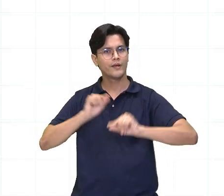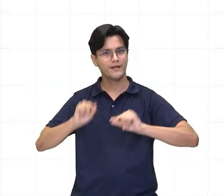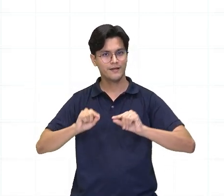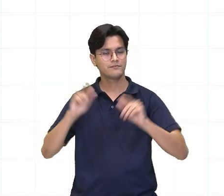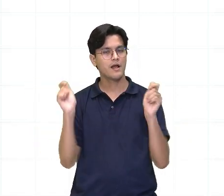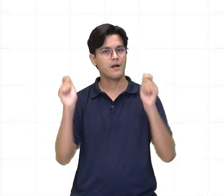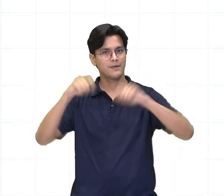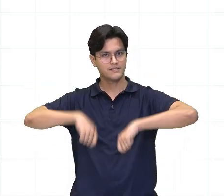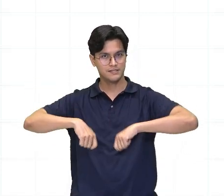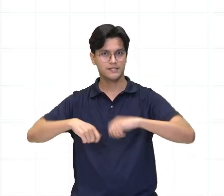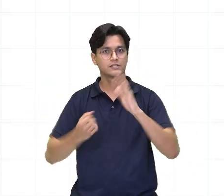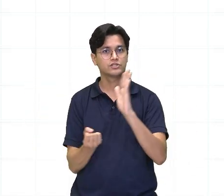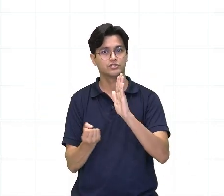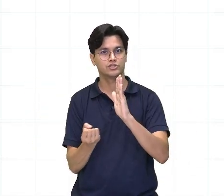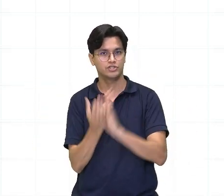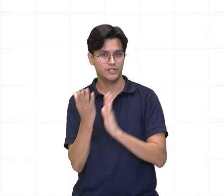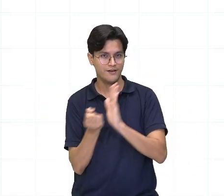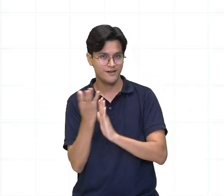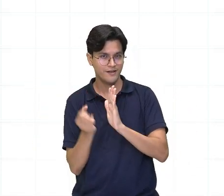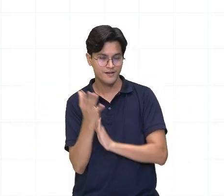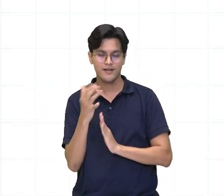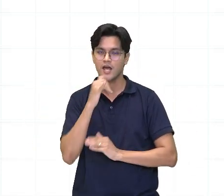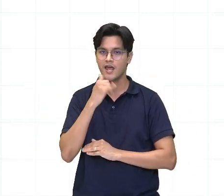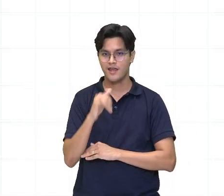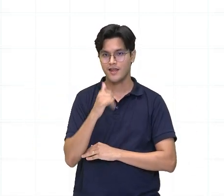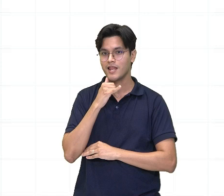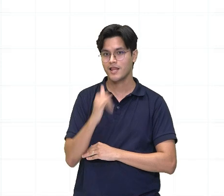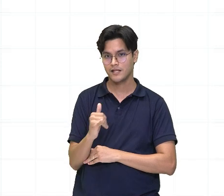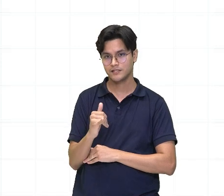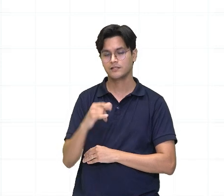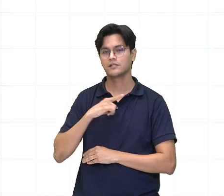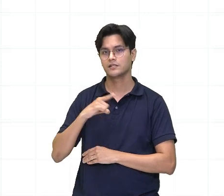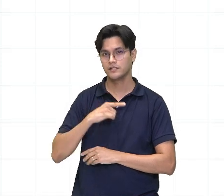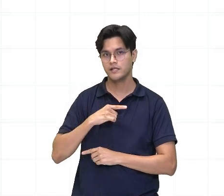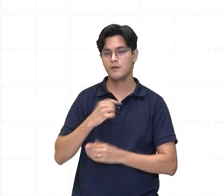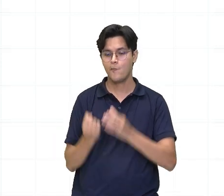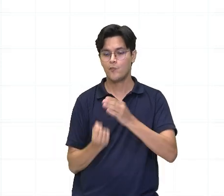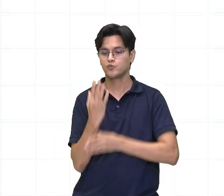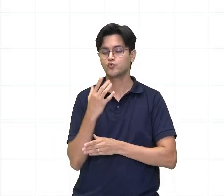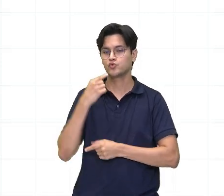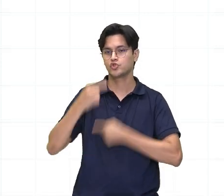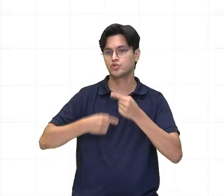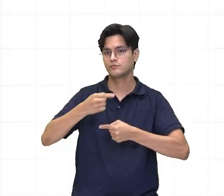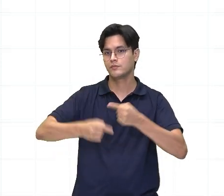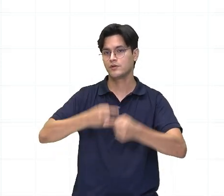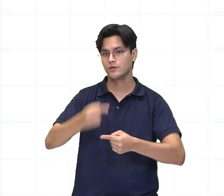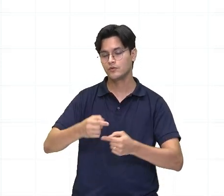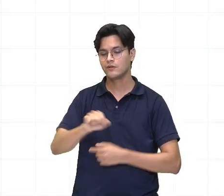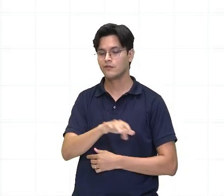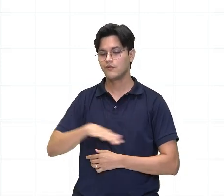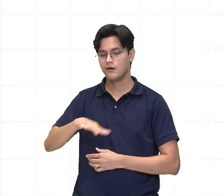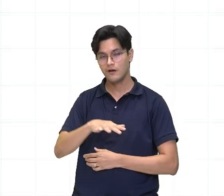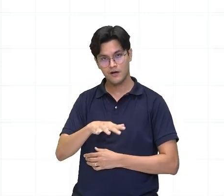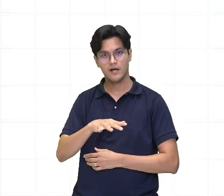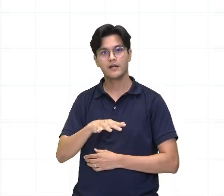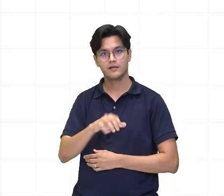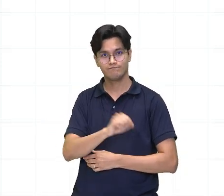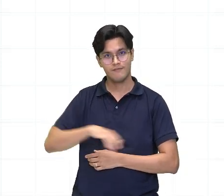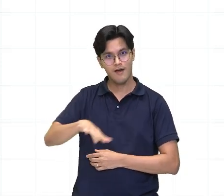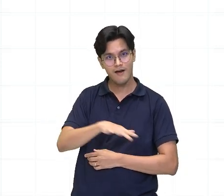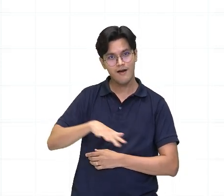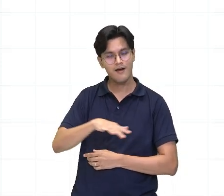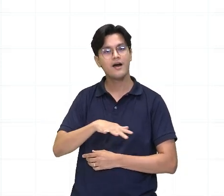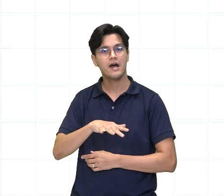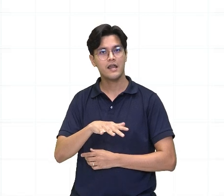de eletricidade e é como matéria-prima, né, para a indústria petroquímica. Então,